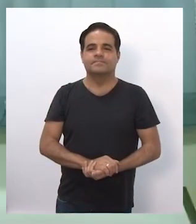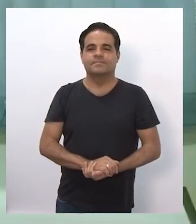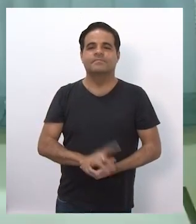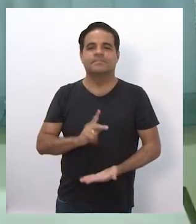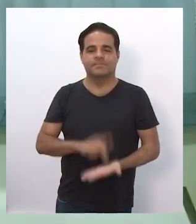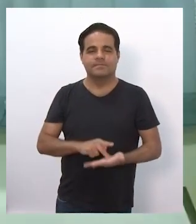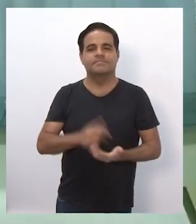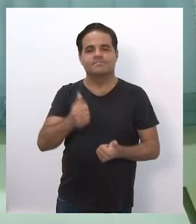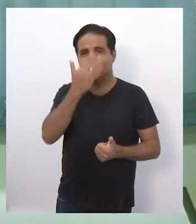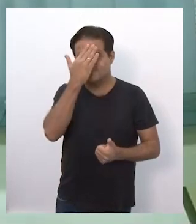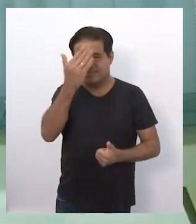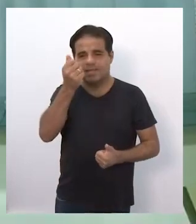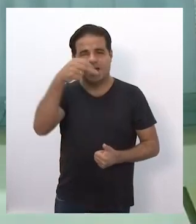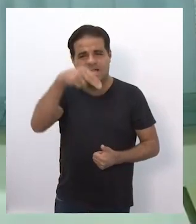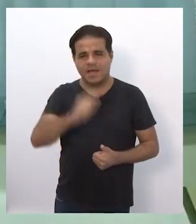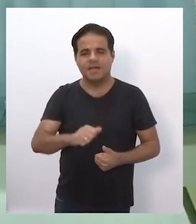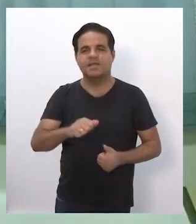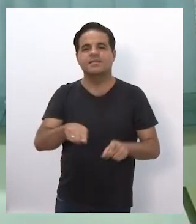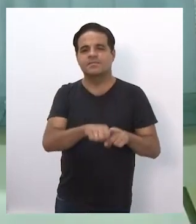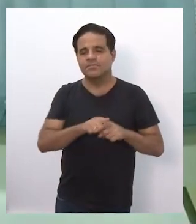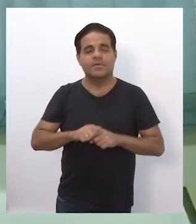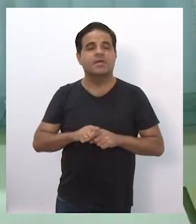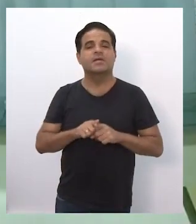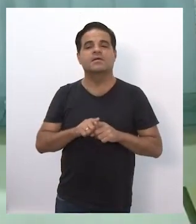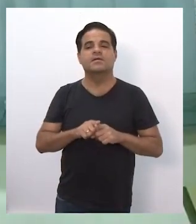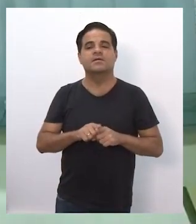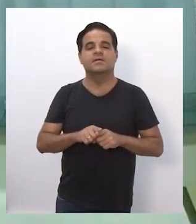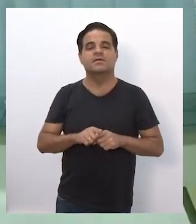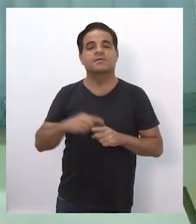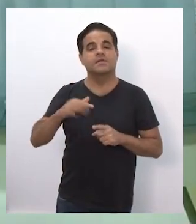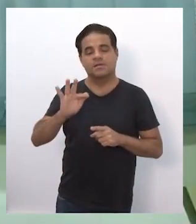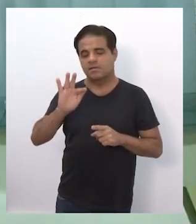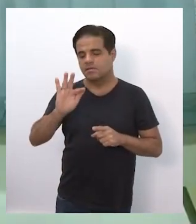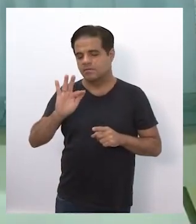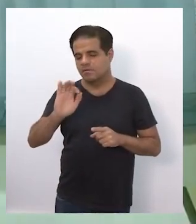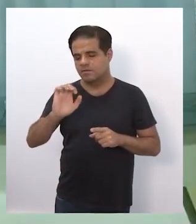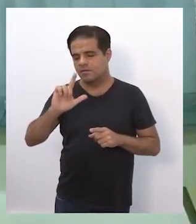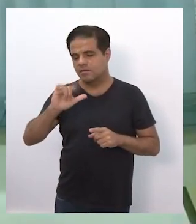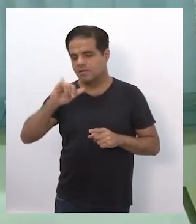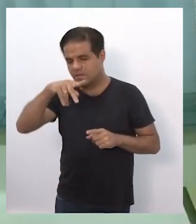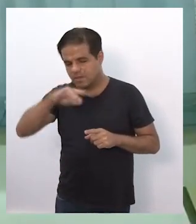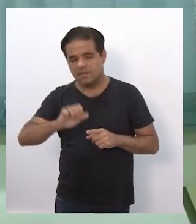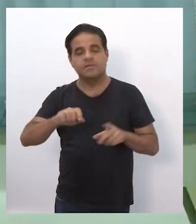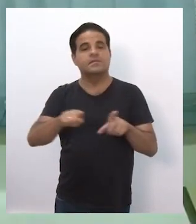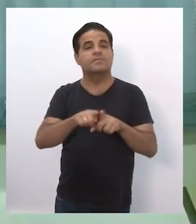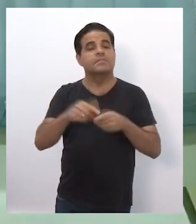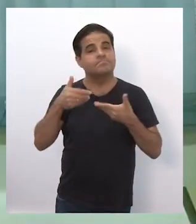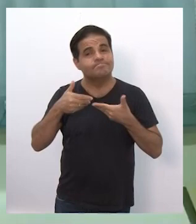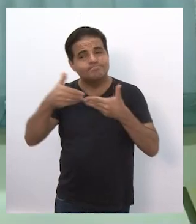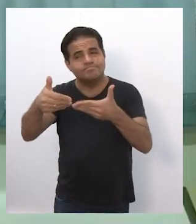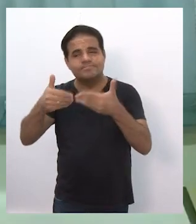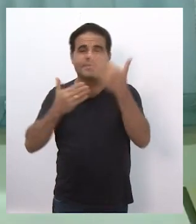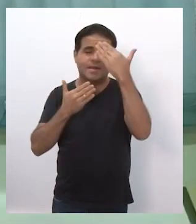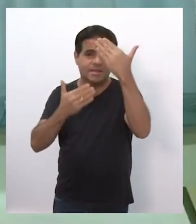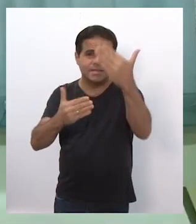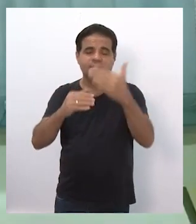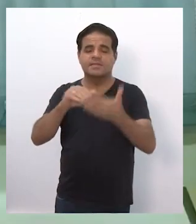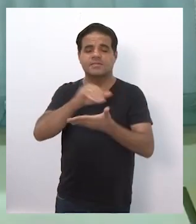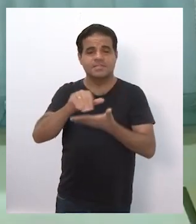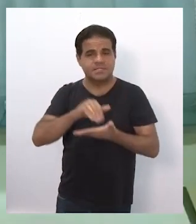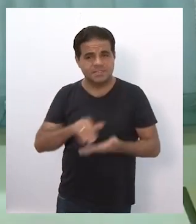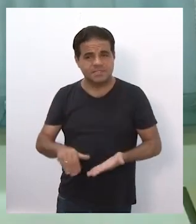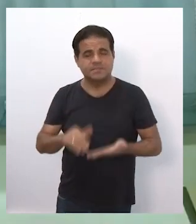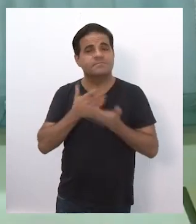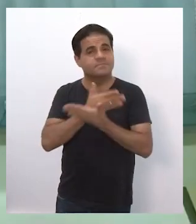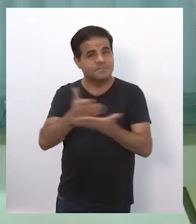Verdade. Muito obrigado, Ana. Muito obrigado também ao Felipe, né? Obrigado também pelo convite. Agradecemos a SEDUC, né,